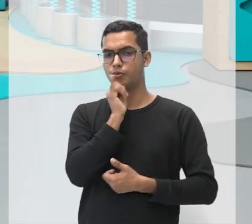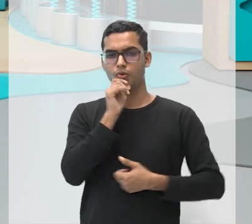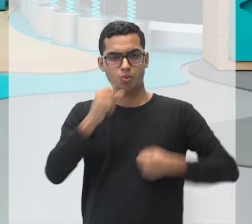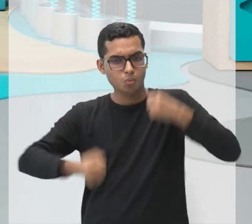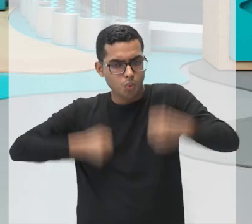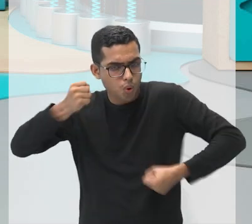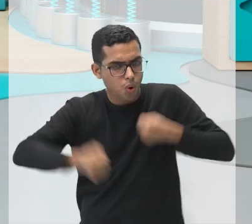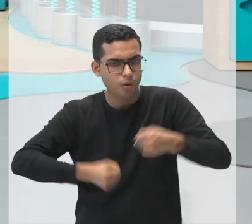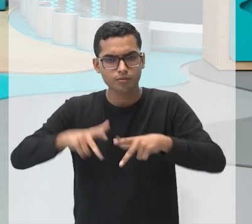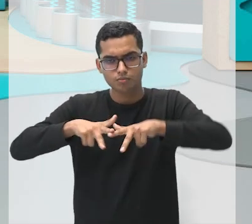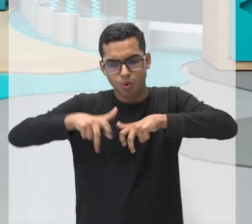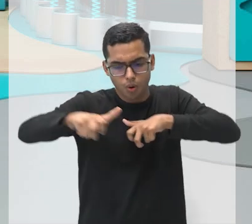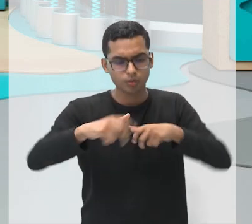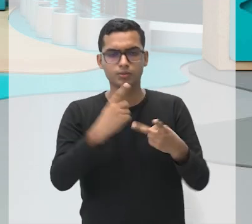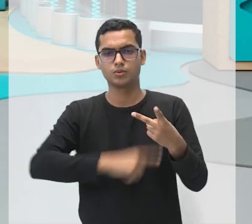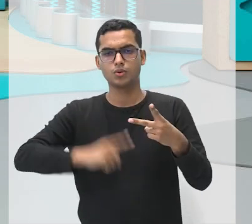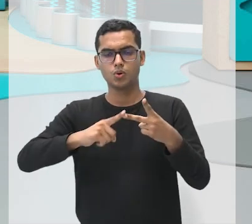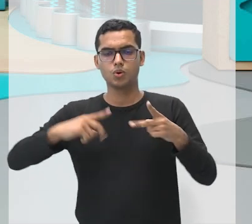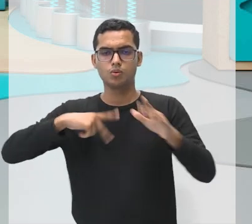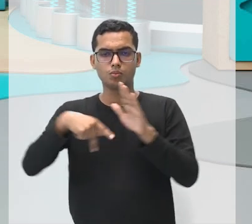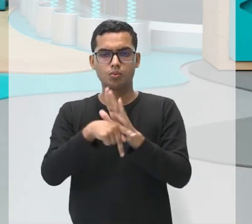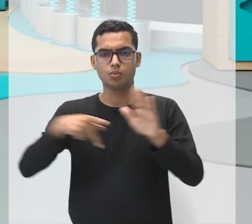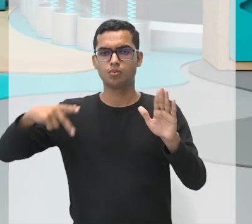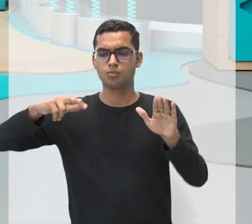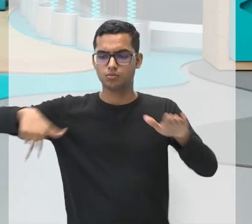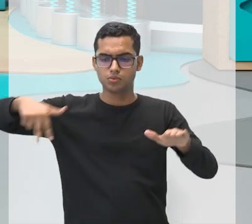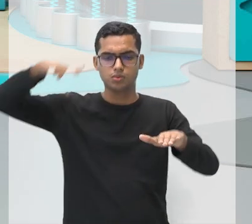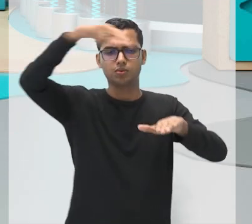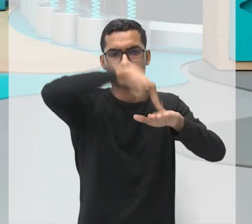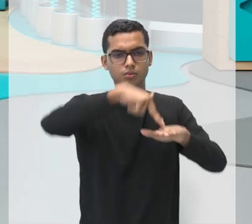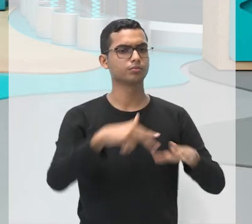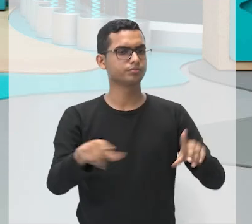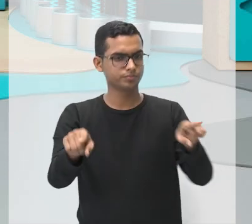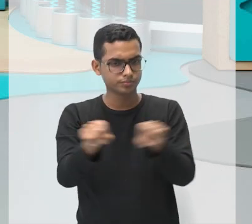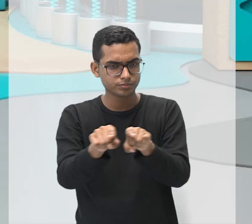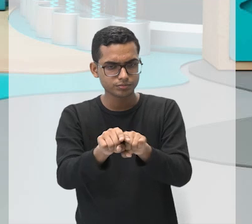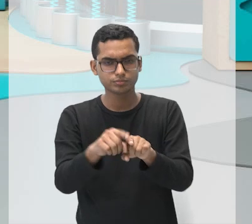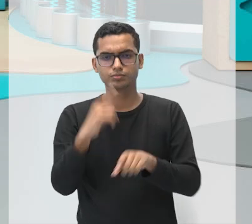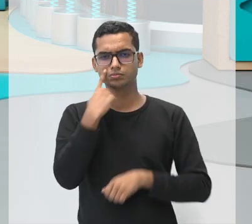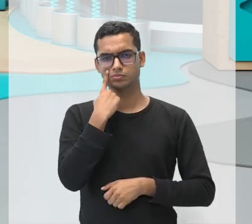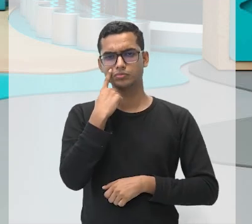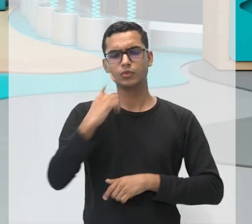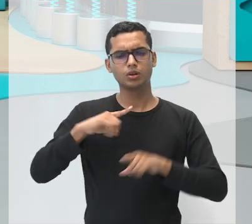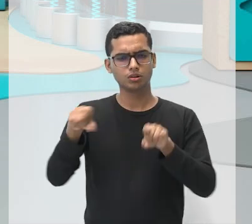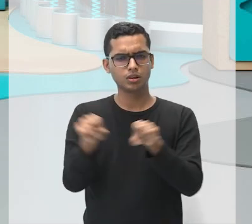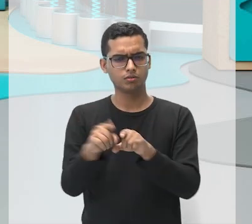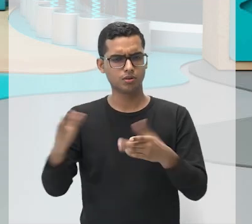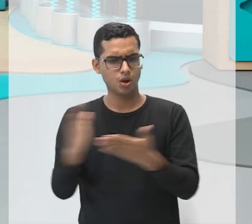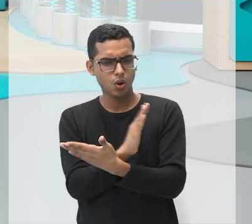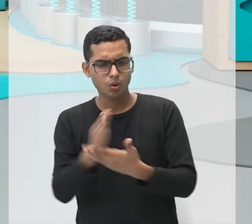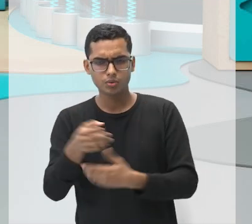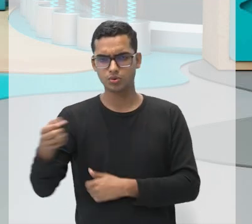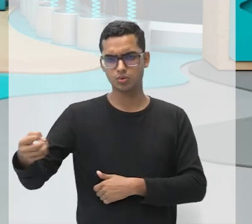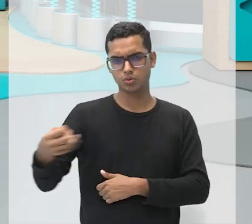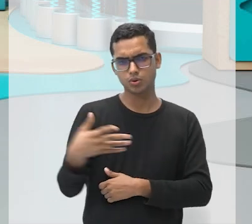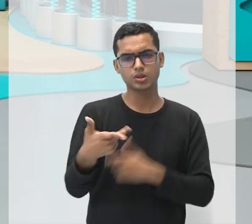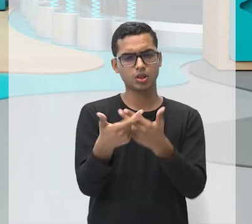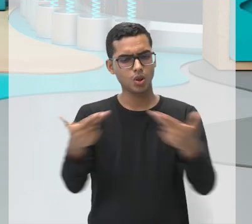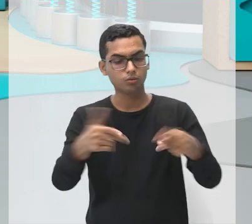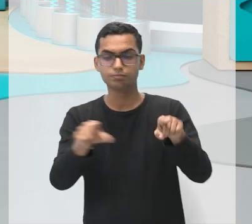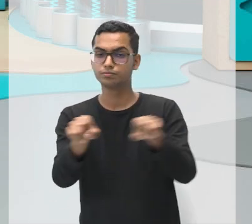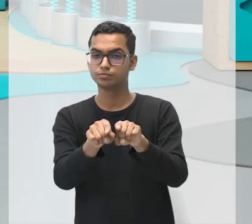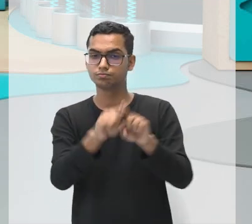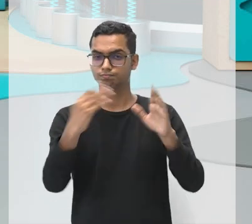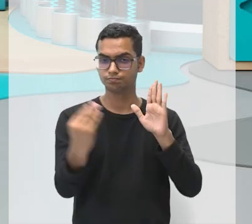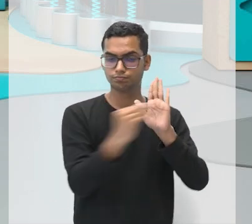corrida, os lançamentos, os saltos, ok? Isso mudou um pouquinho, ganhou uma repaginada, ganhou uma estruturação melhor